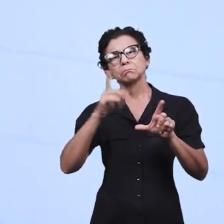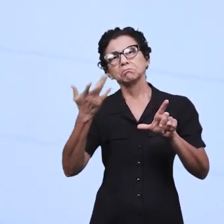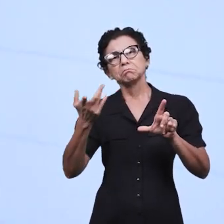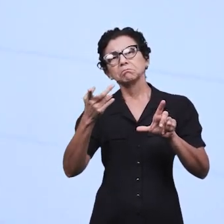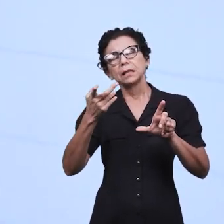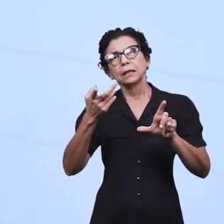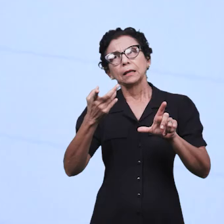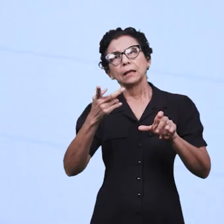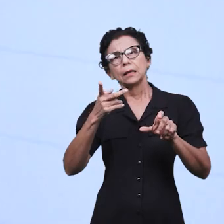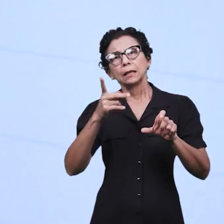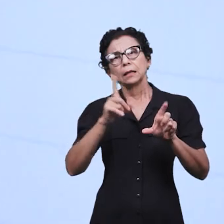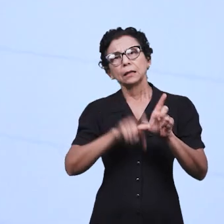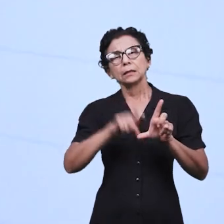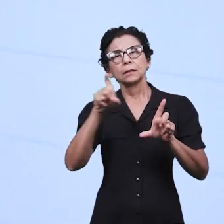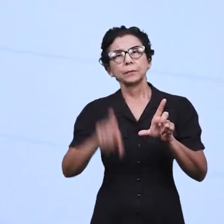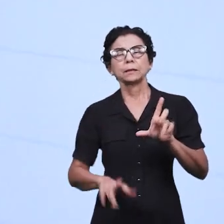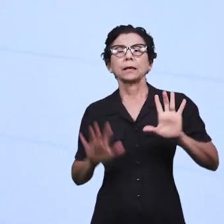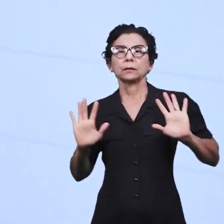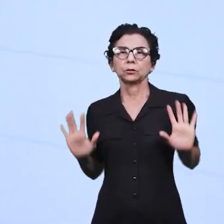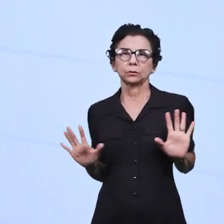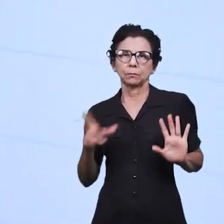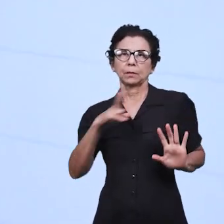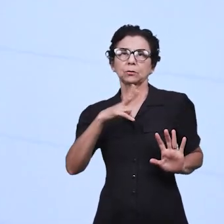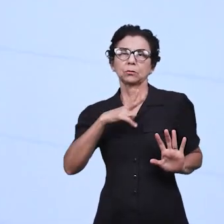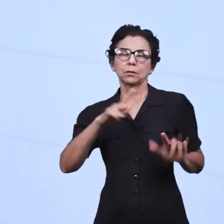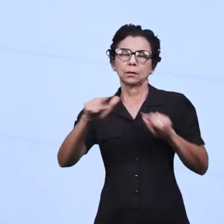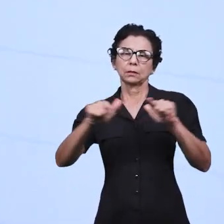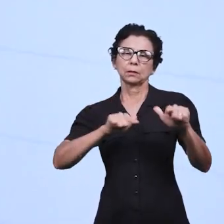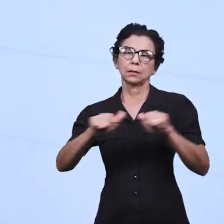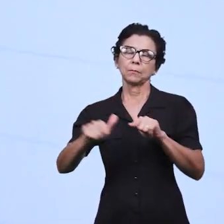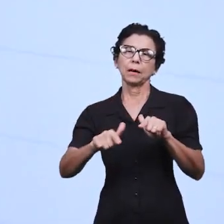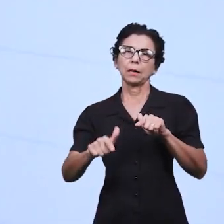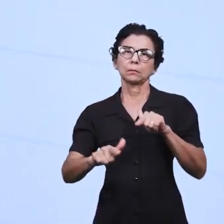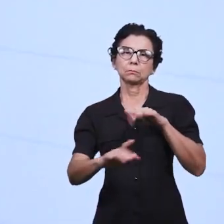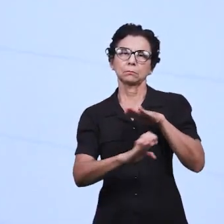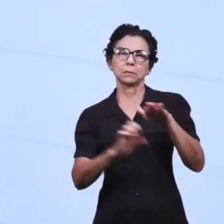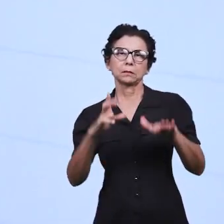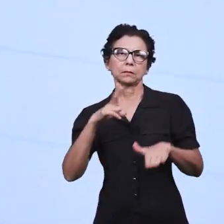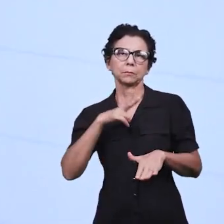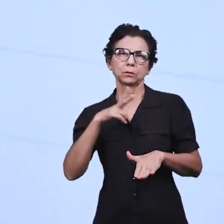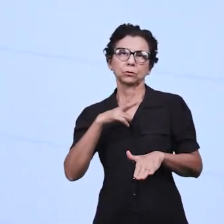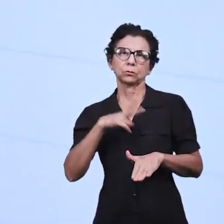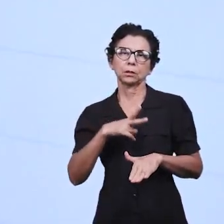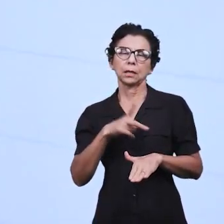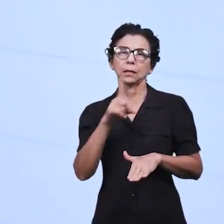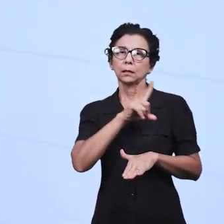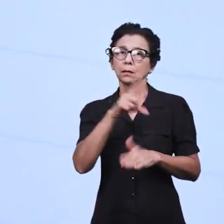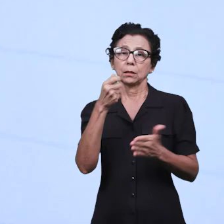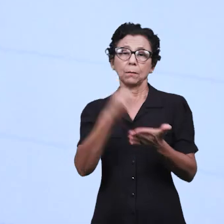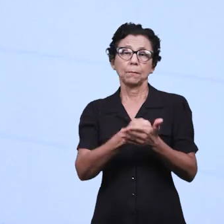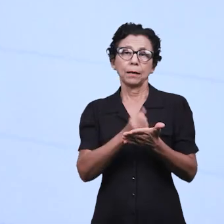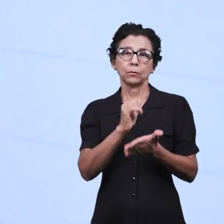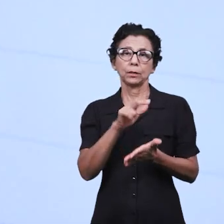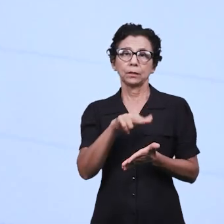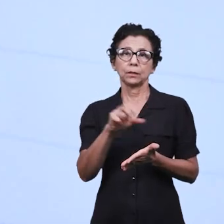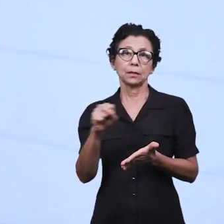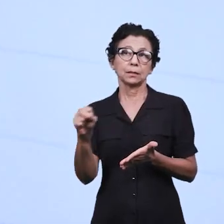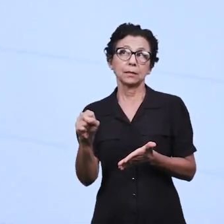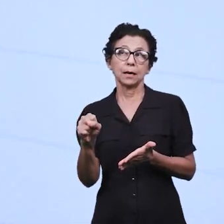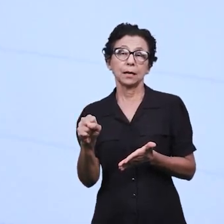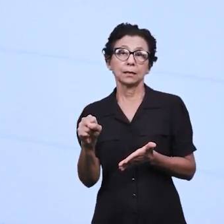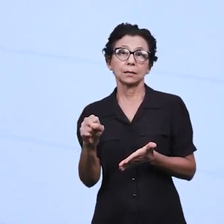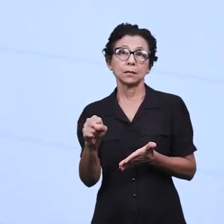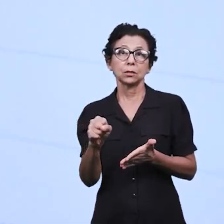aí acontece uma doença com ele não está contribuindo, ele não vai ter direito, se ele não fizer parte de uma família de baixa renda. Então, ele vai ficar sem salário,